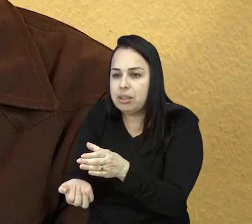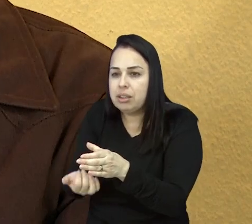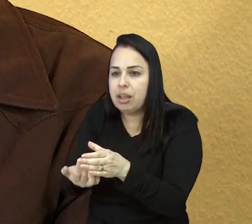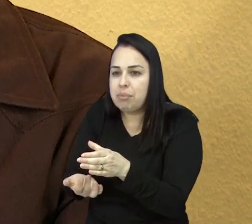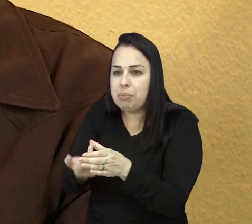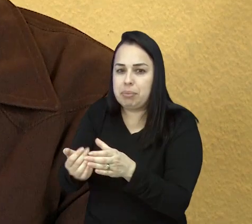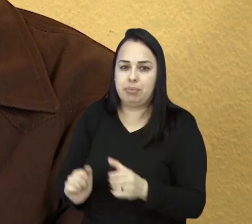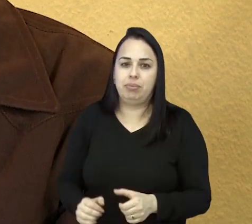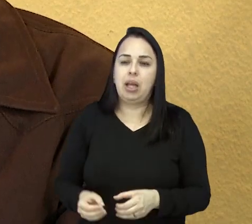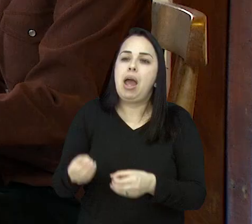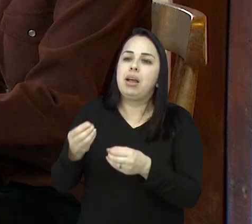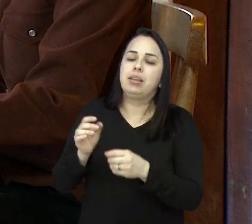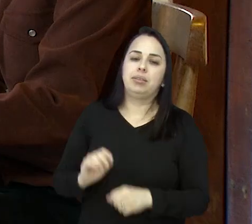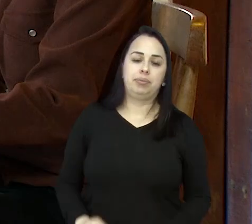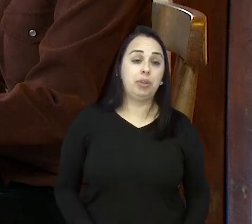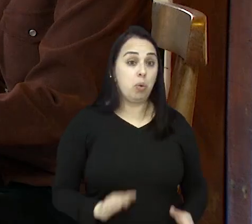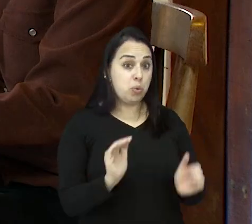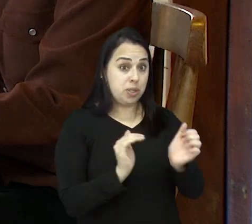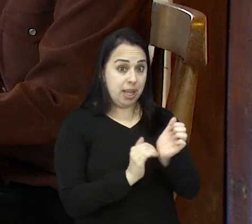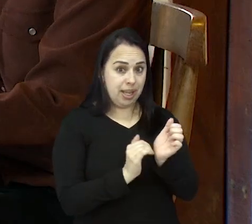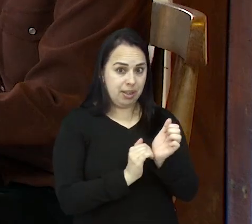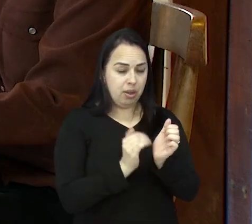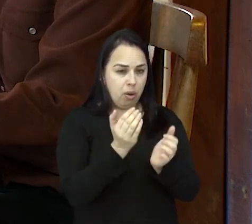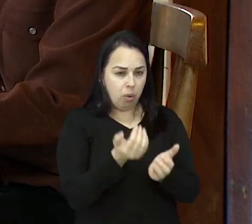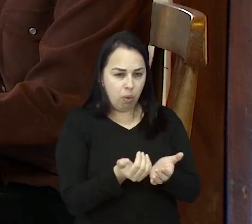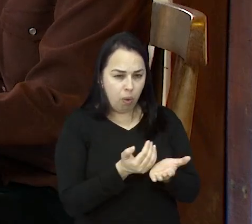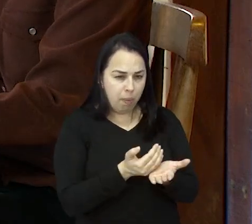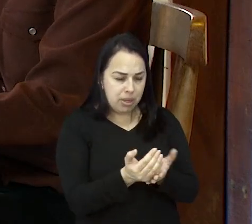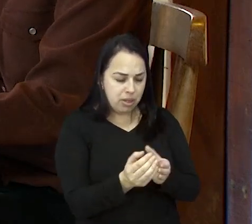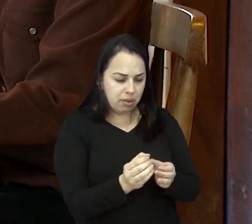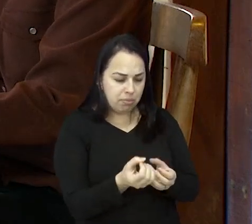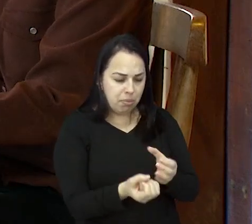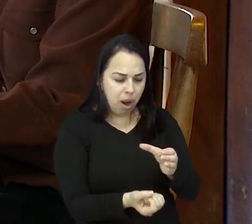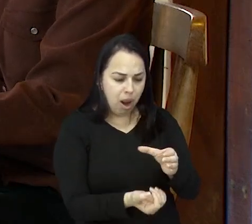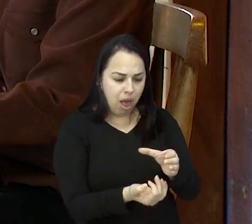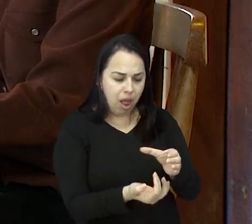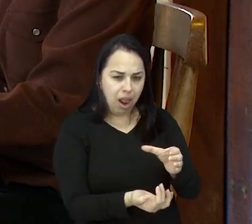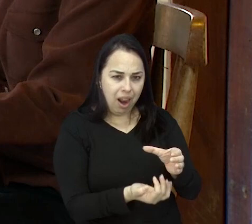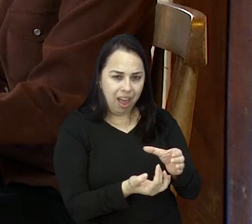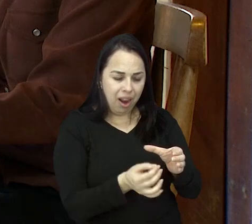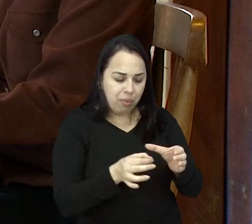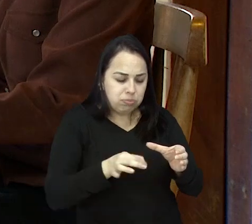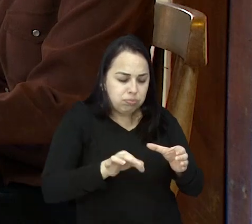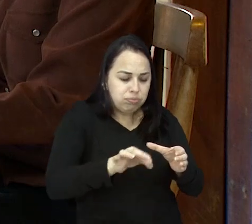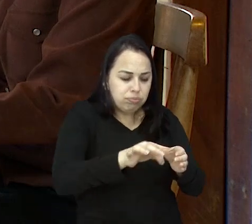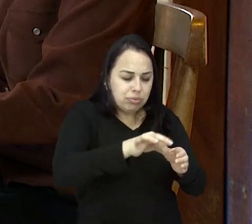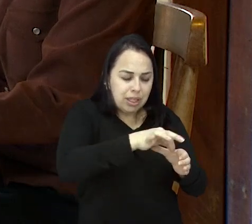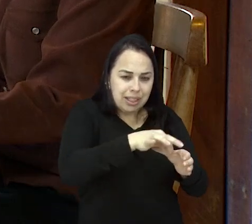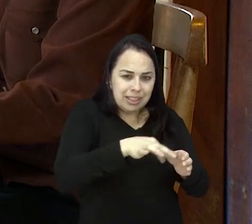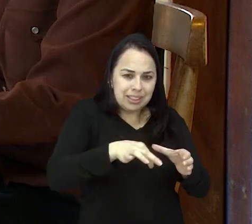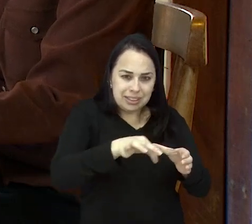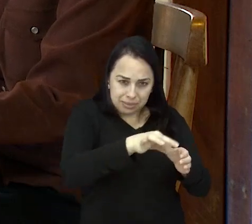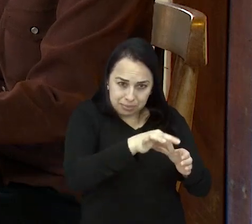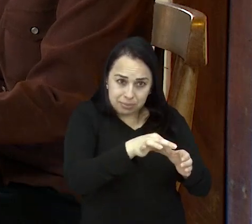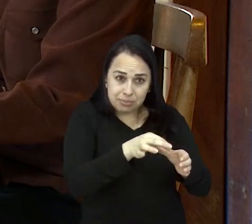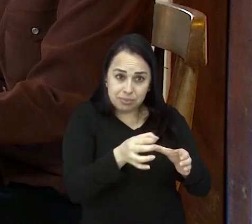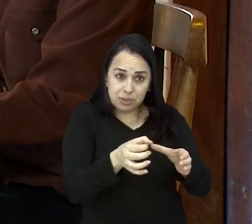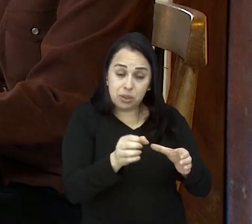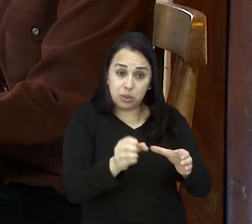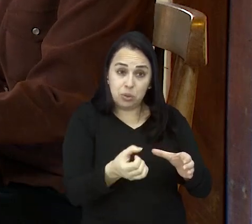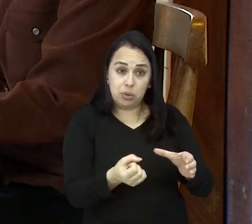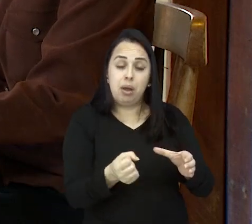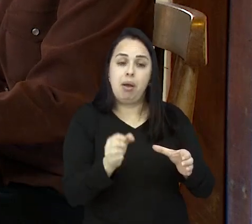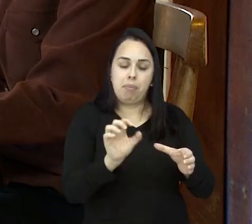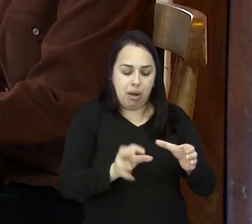a folha, ela amarga. Então, o segredo começou aquelas bolinhas na borda da jarra, da caneca,